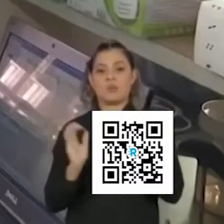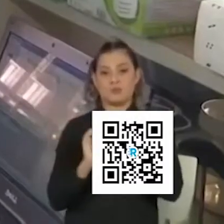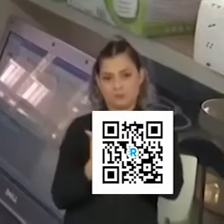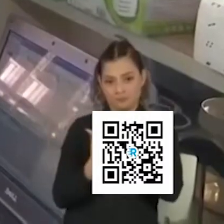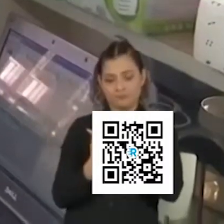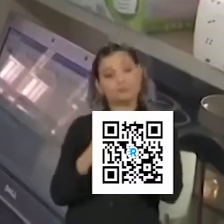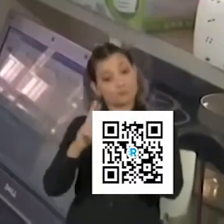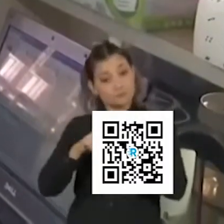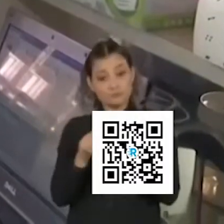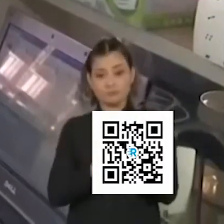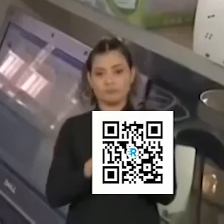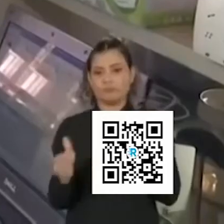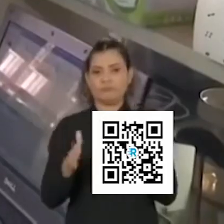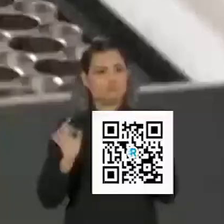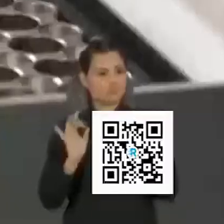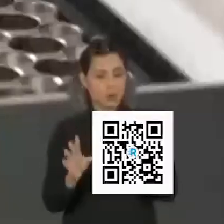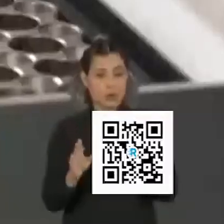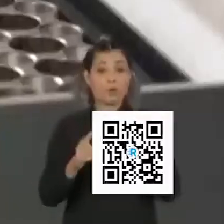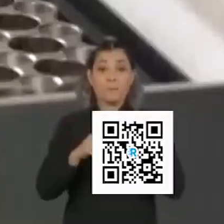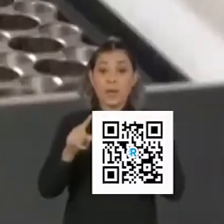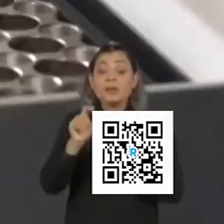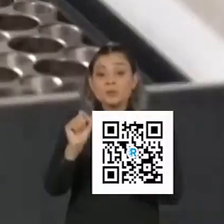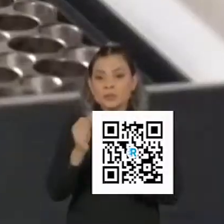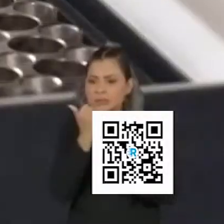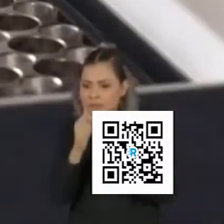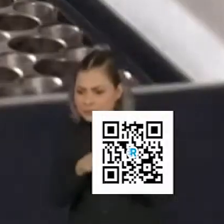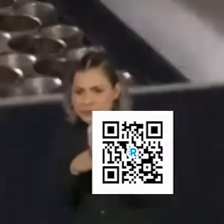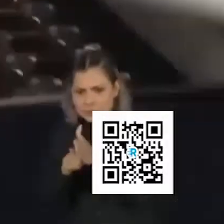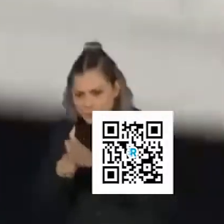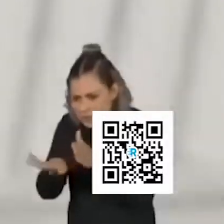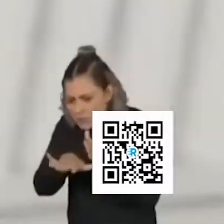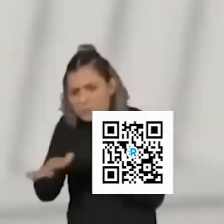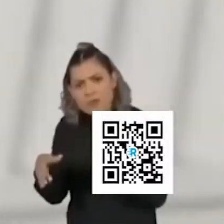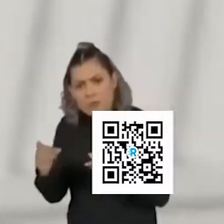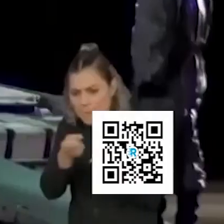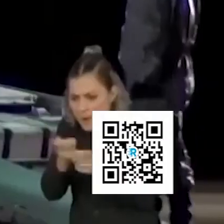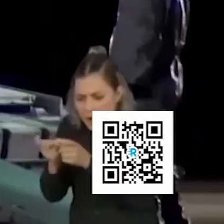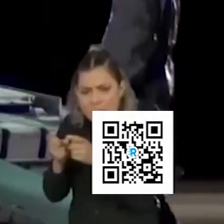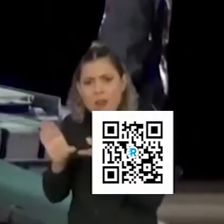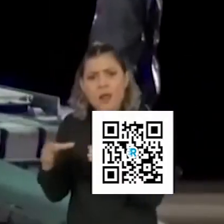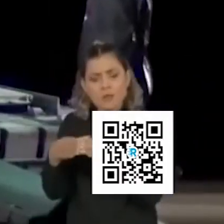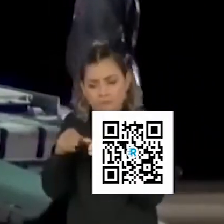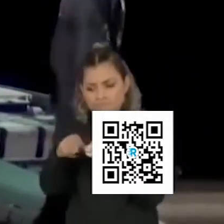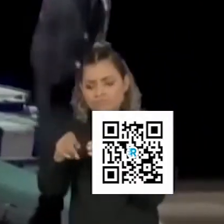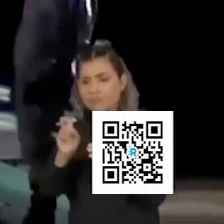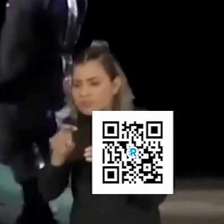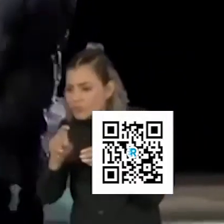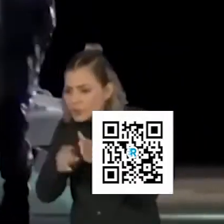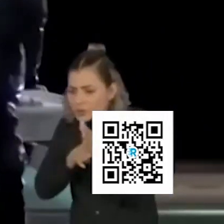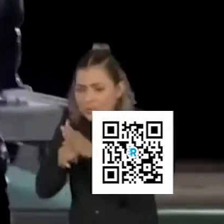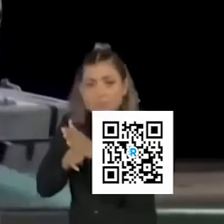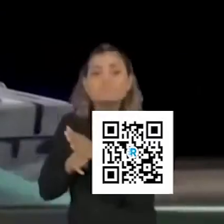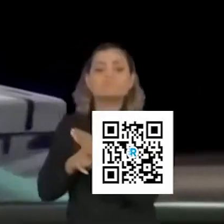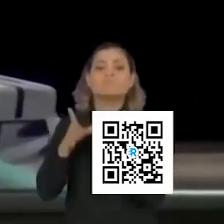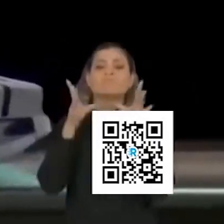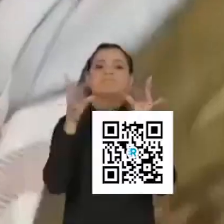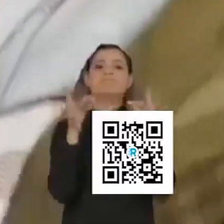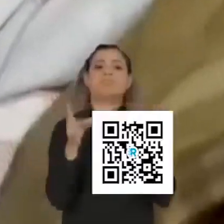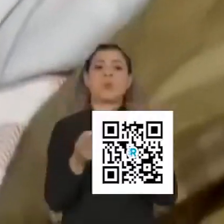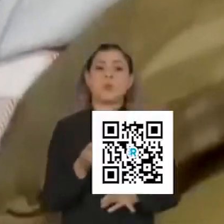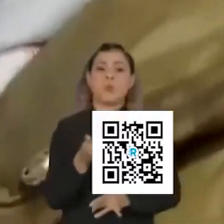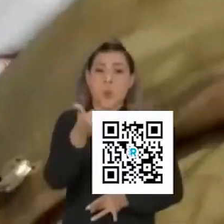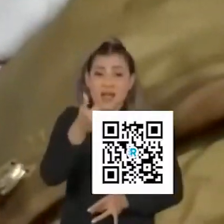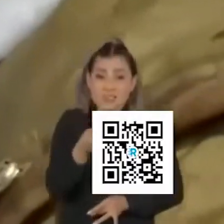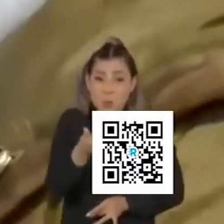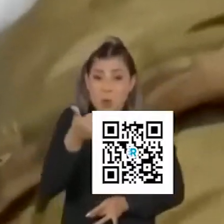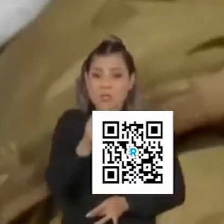denominação temporária. Segundo a BBC, um grupo de cientistas do Comitê Internacional de Taxonomia de Vírus declarou que está perto de